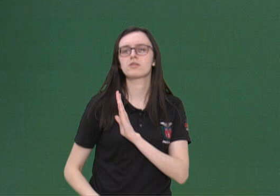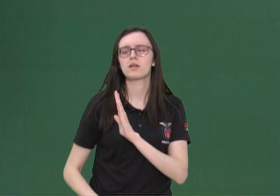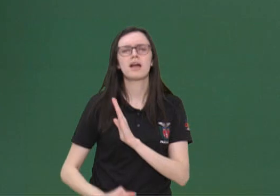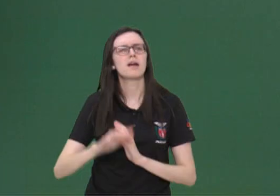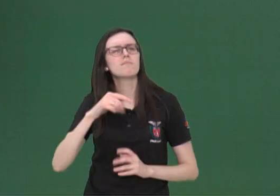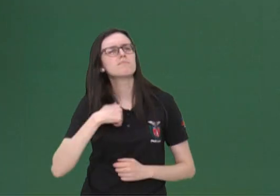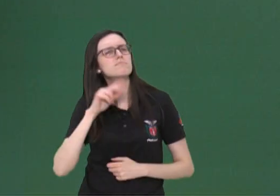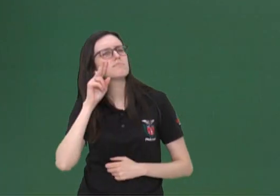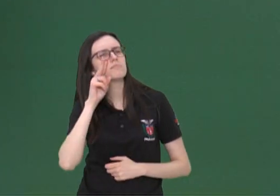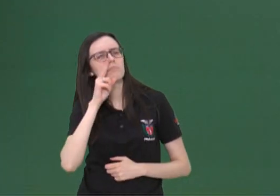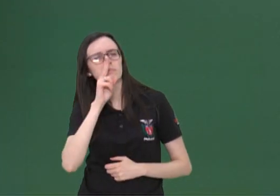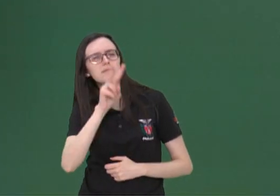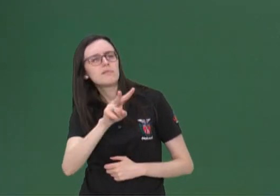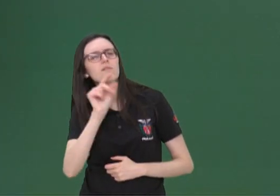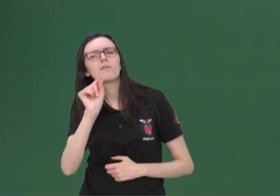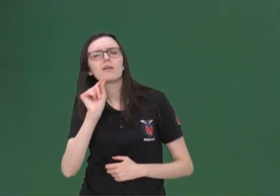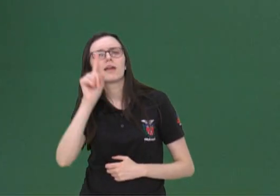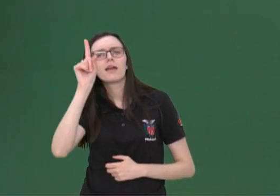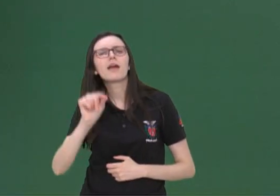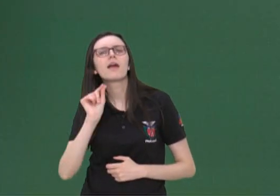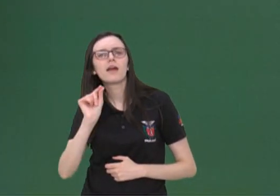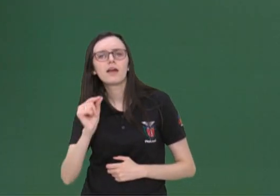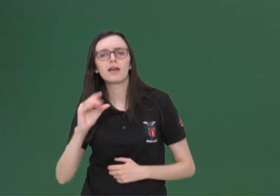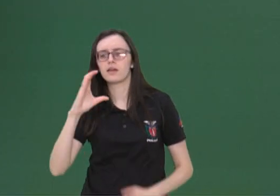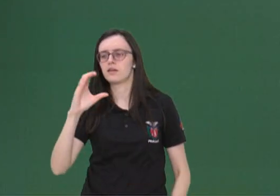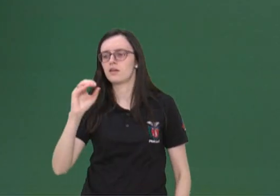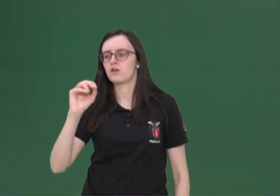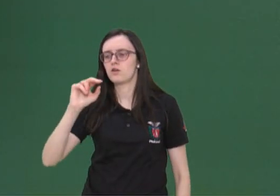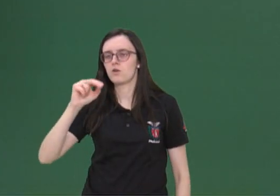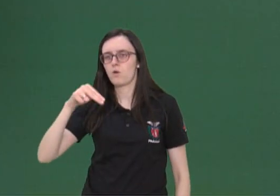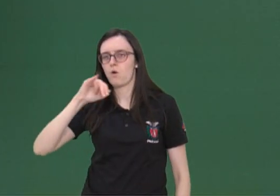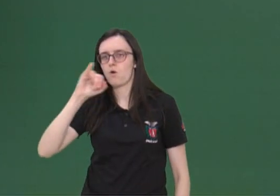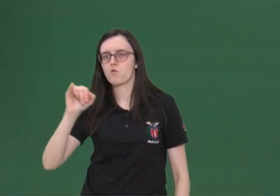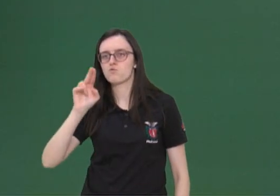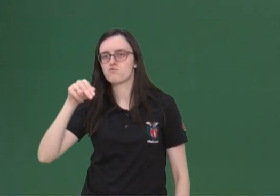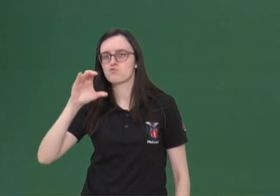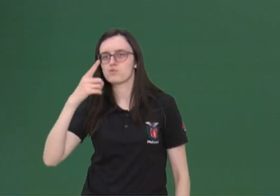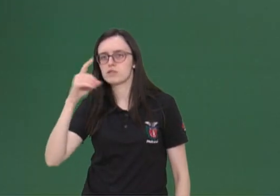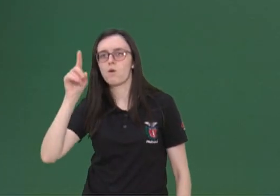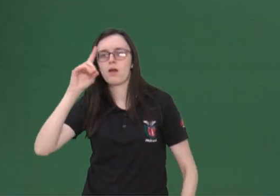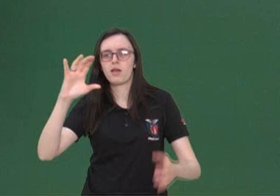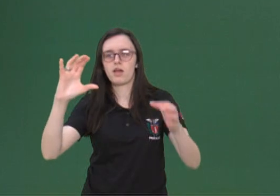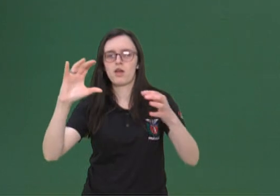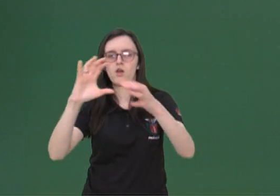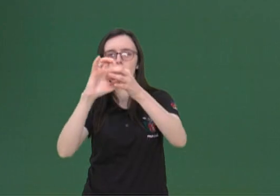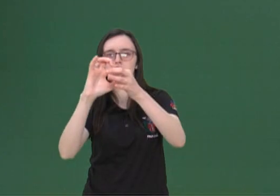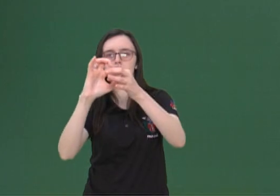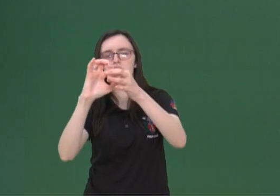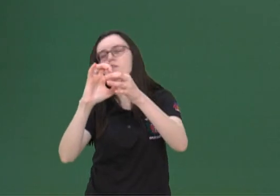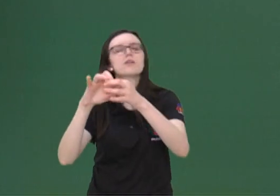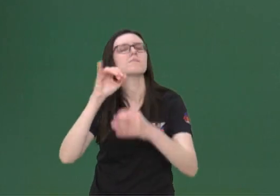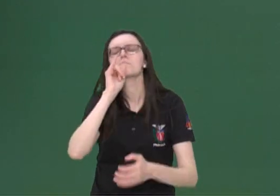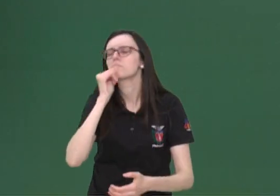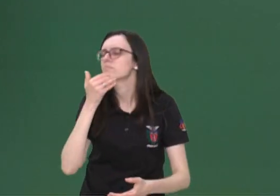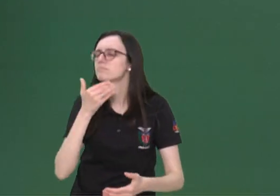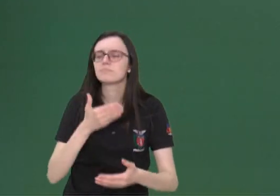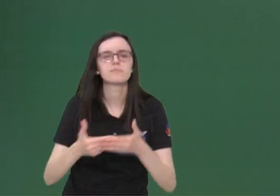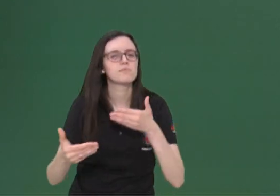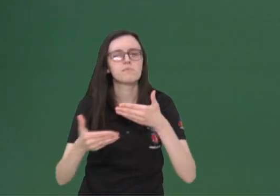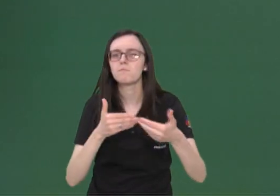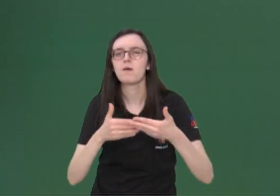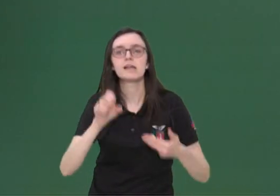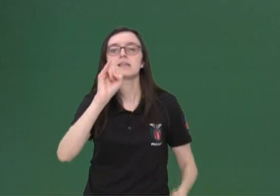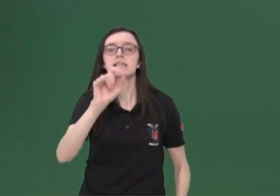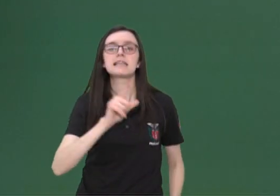na conjunção ia haver o corte das orações? Então, aqui não importa que